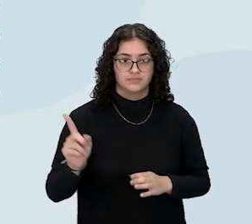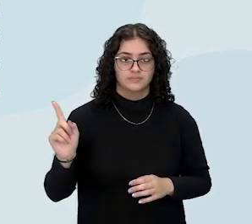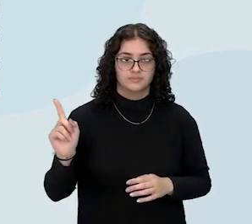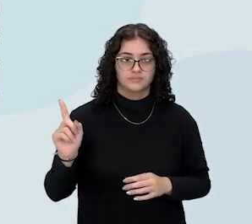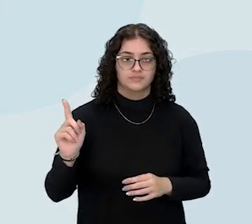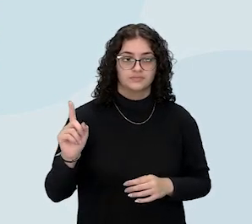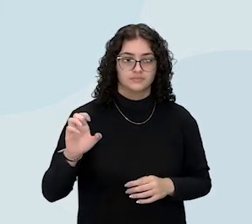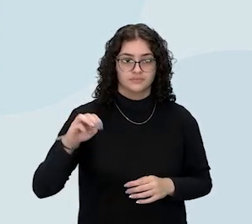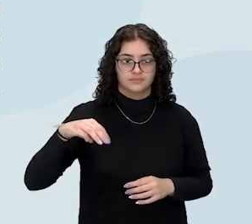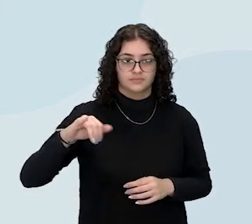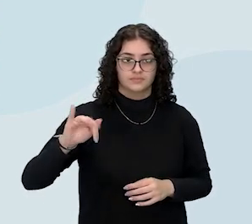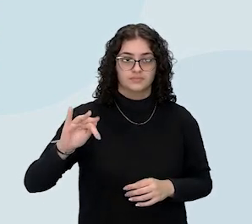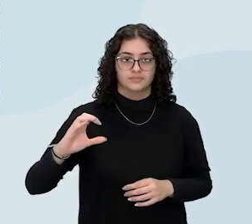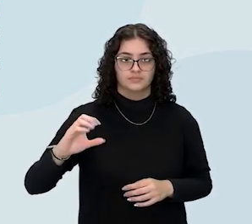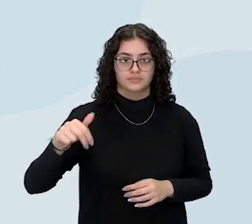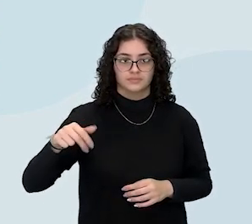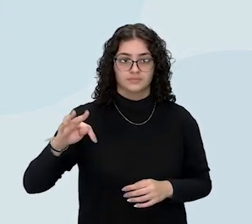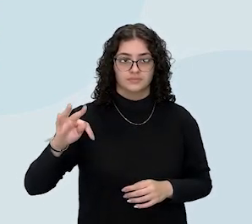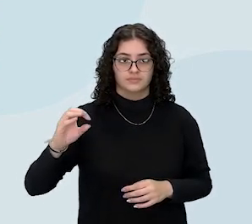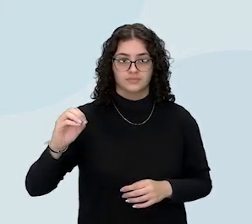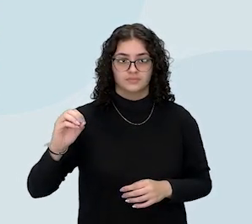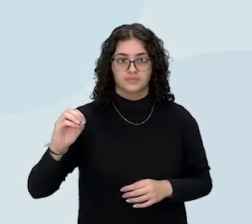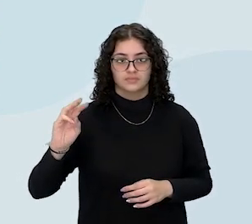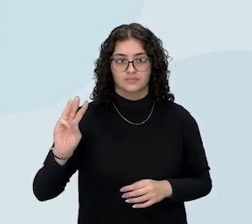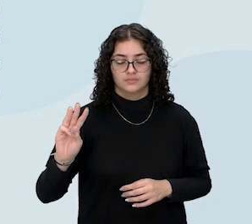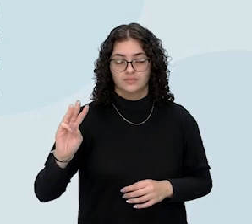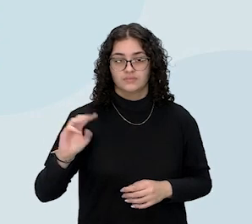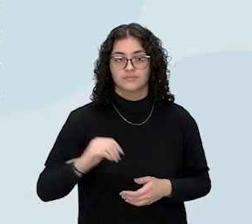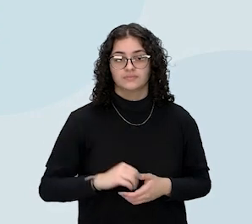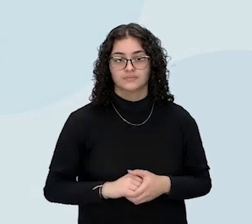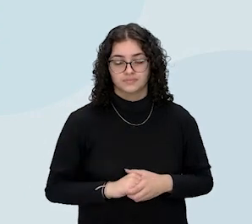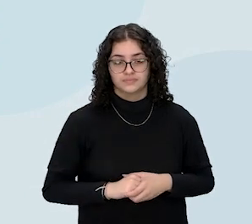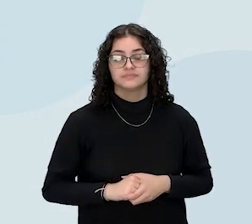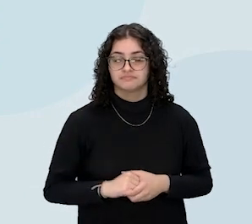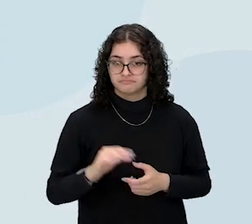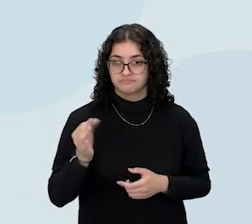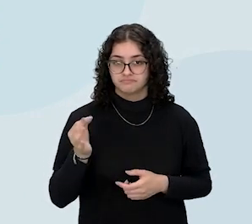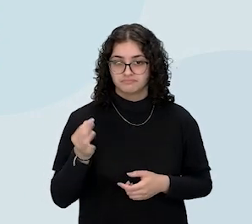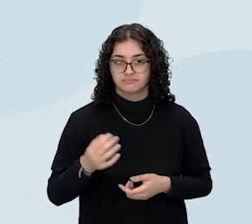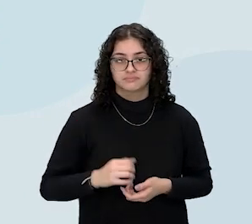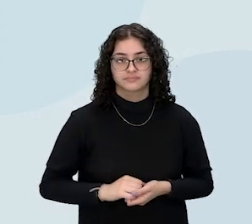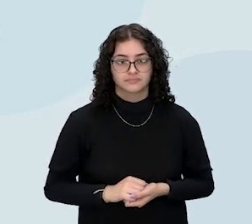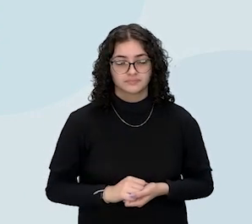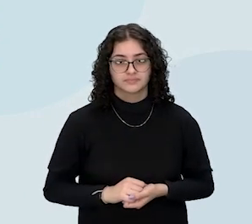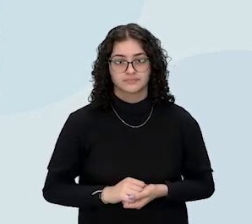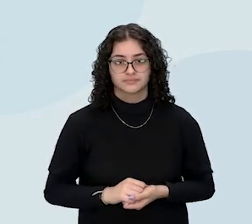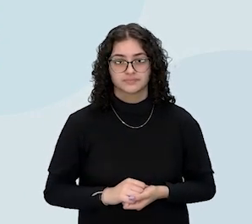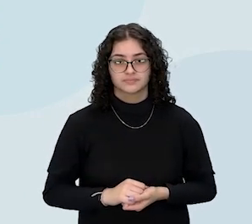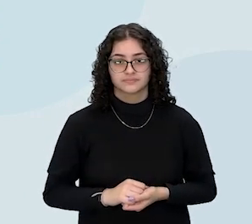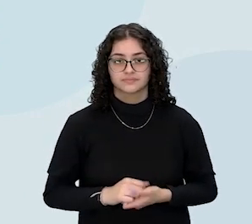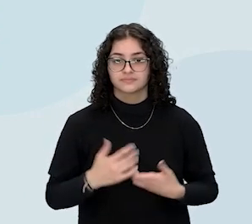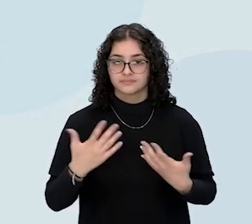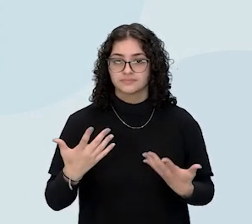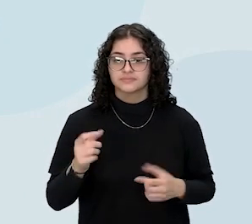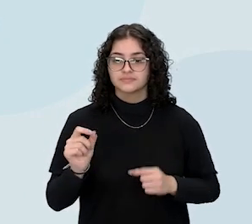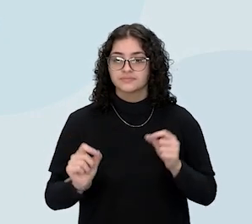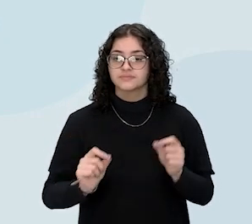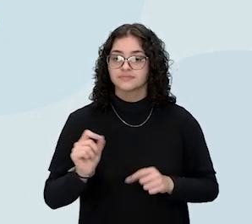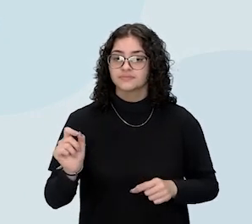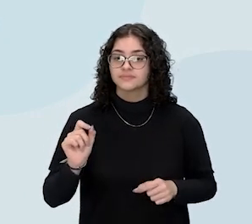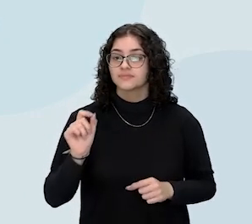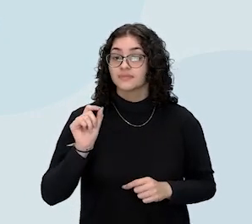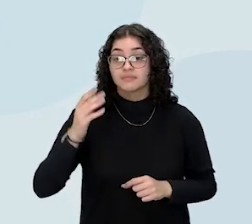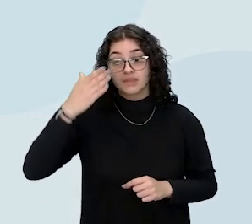a EM-IF CNT 03, tá certo? Bom, e claro, não